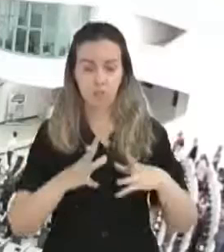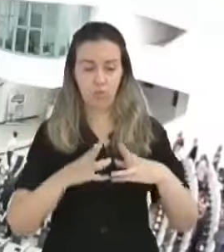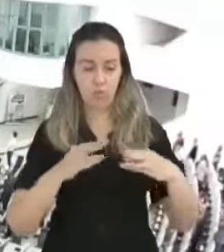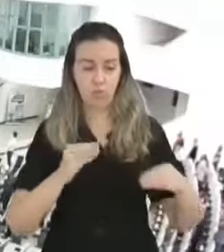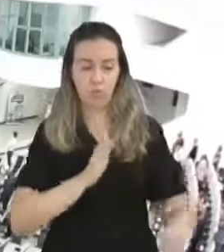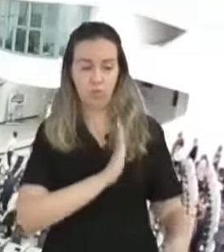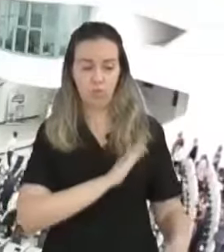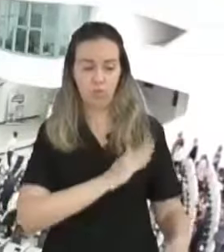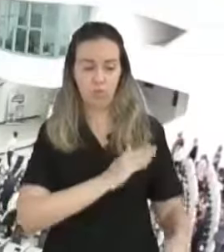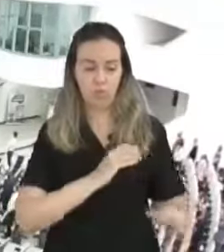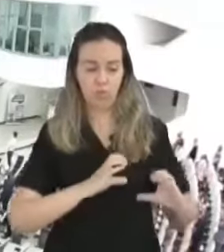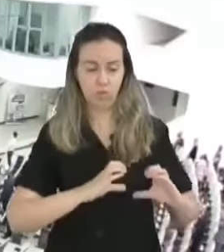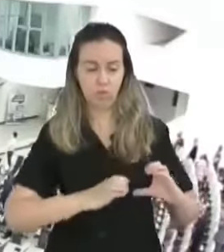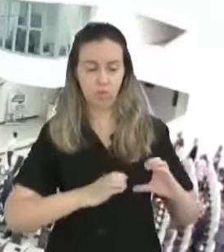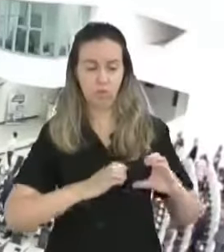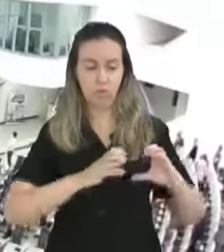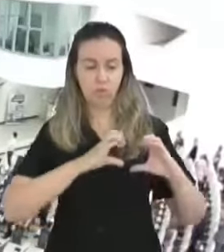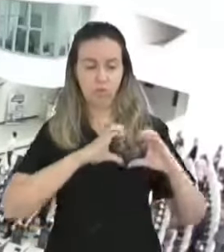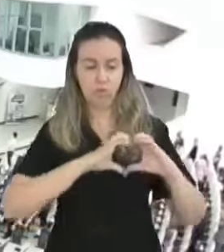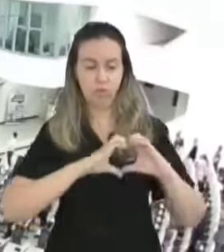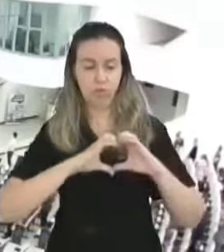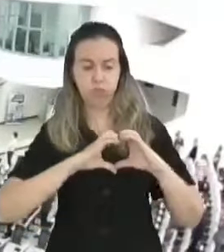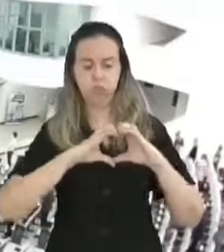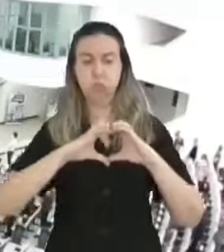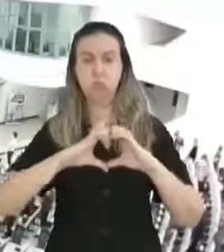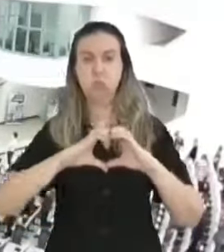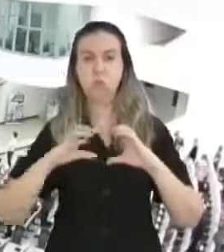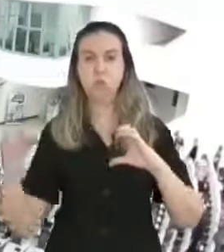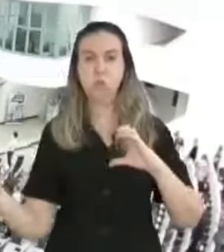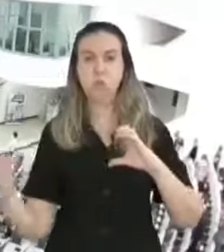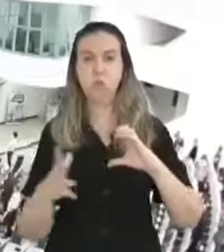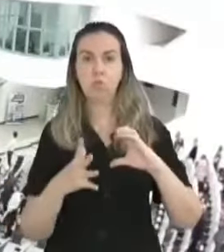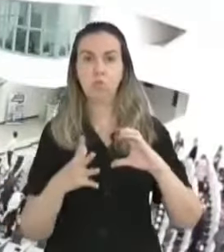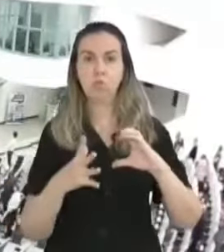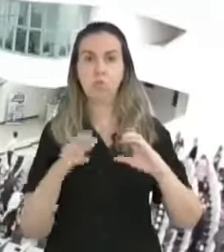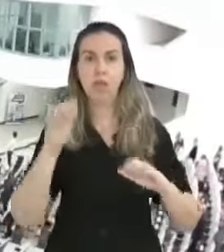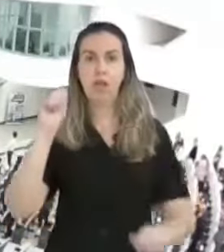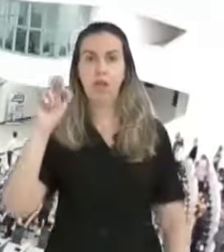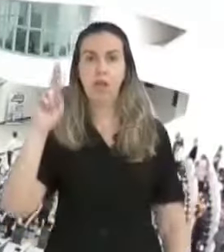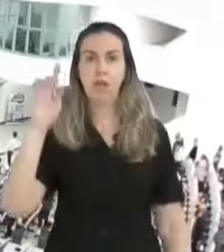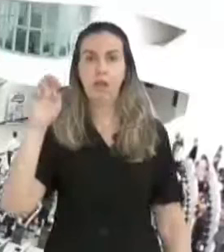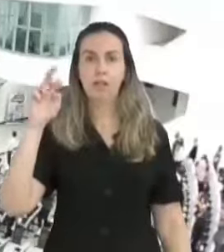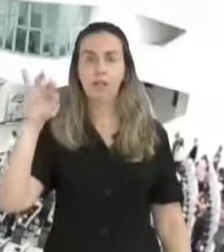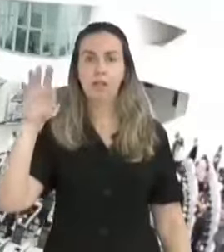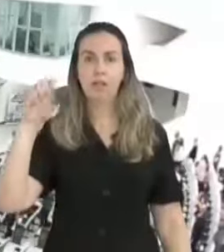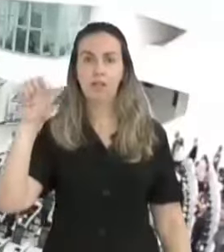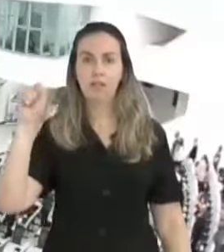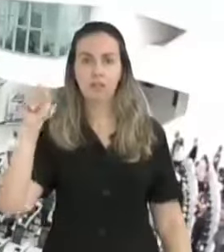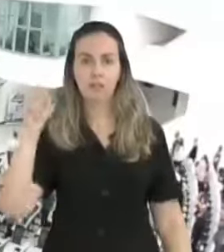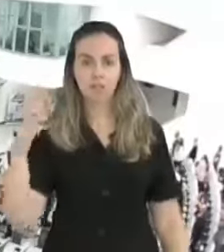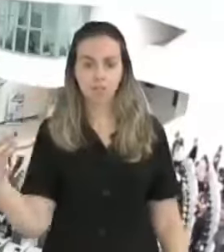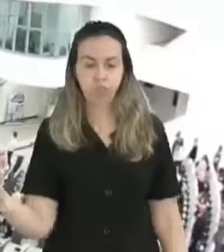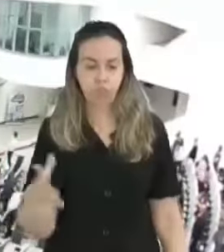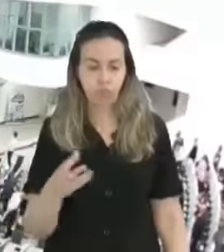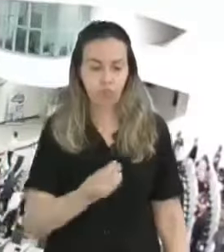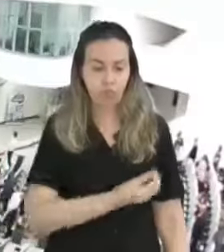Deus está renovando o teu coração agora. Deus está limpando as artérias.